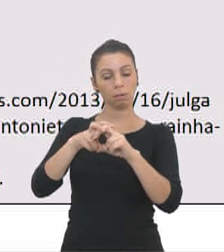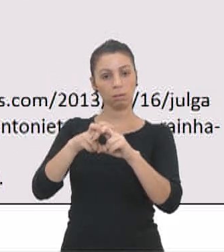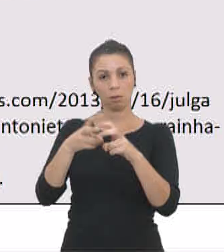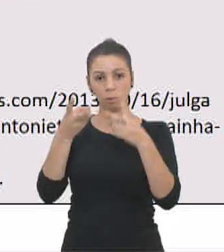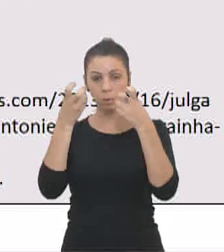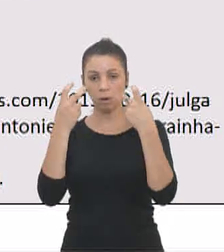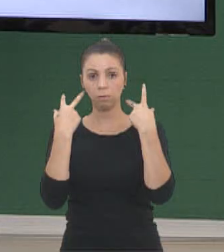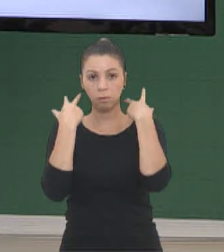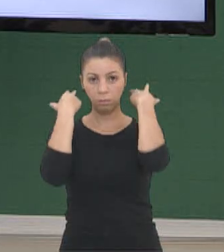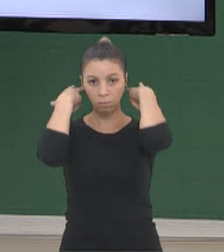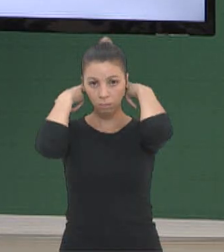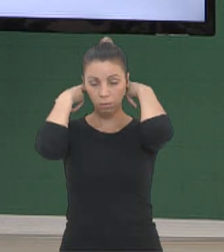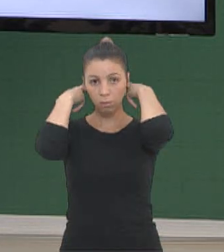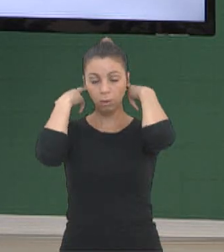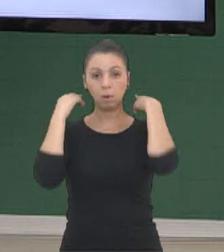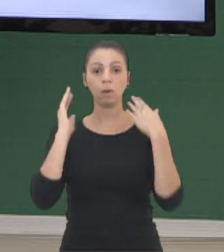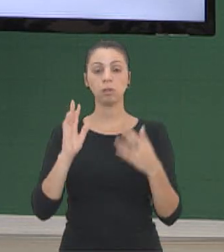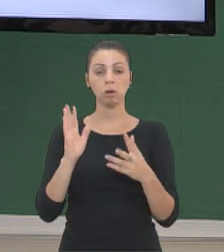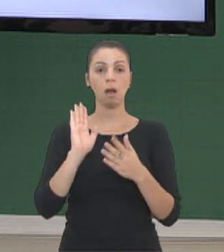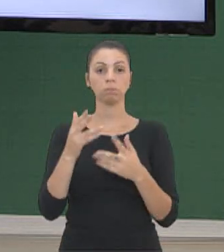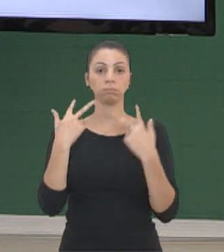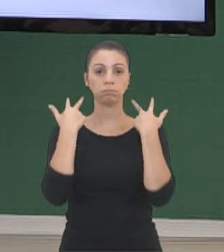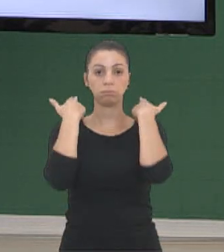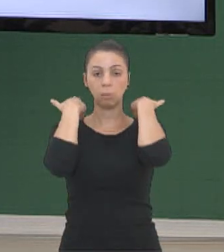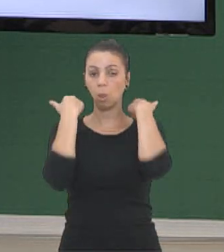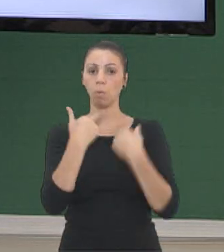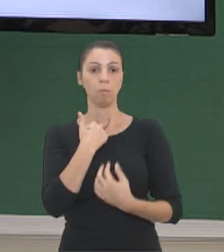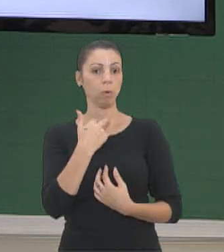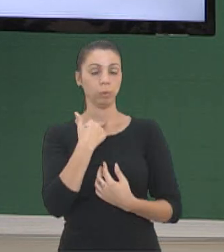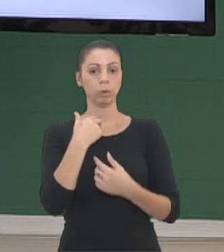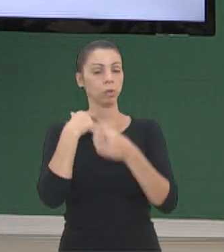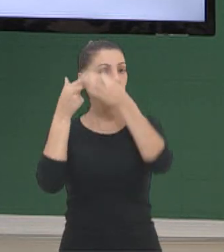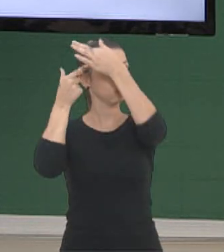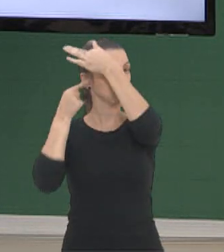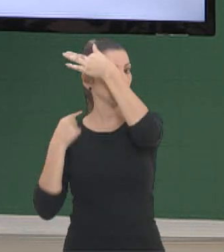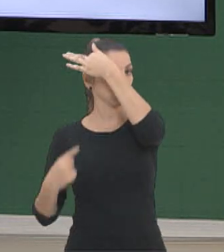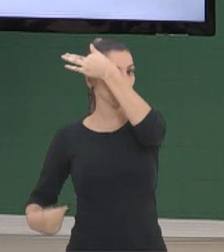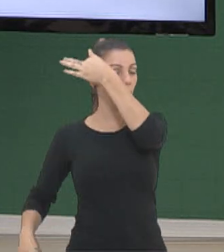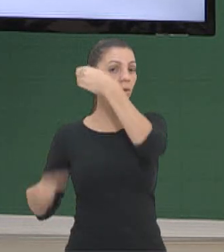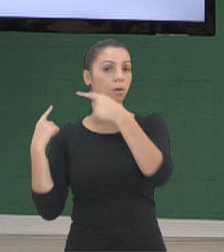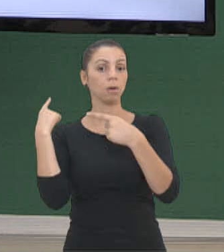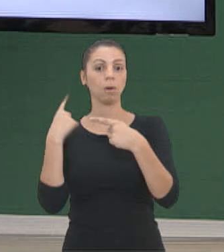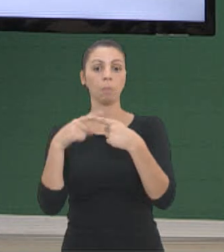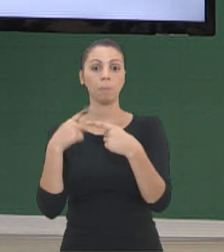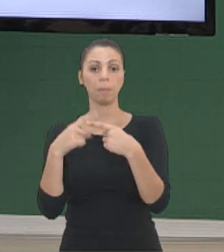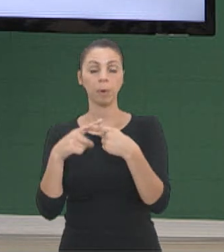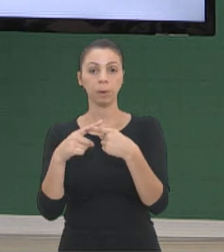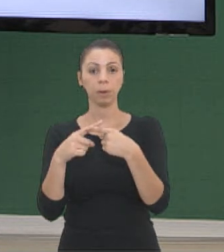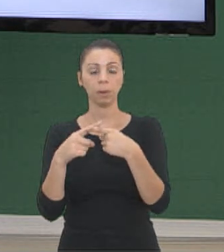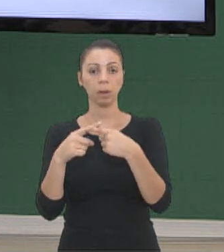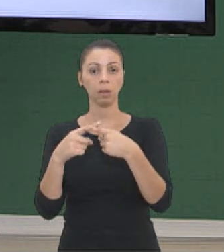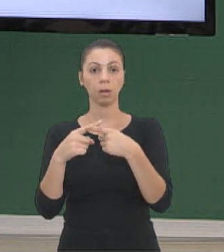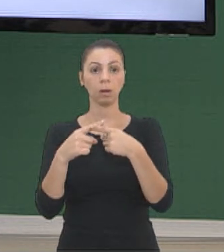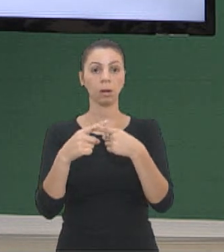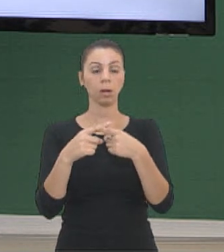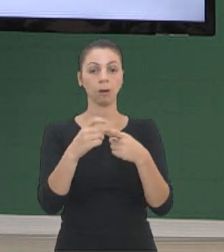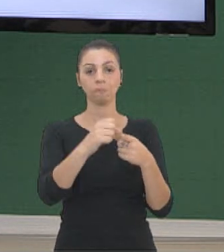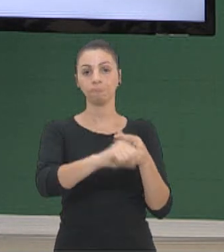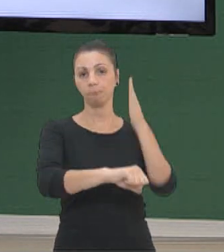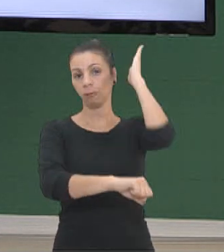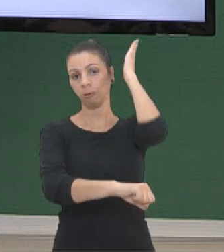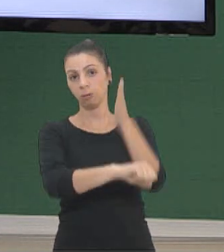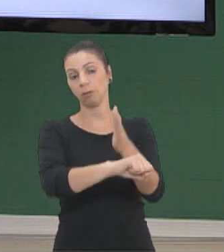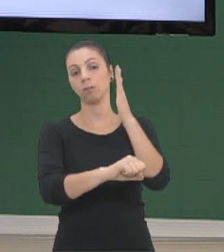já havia sido condenada, já haviam cortado o seu cabelo, não podia ter cabelo comprido ali, porque a lâmina ela tinha que descer